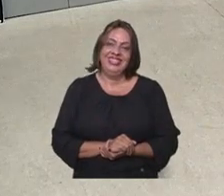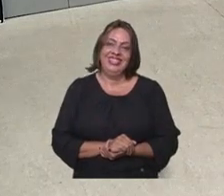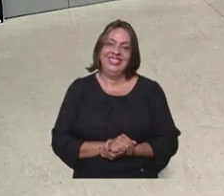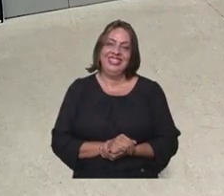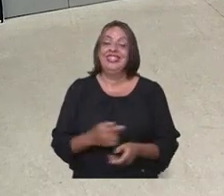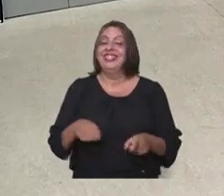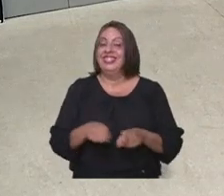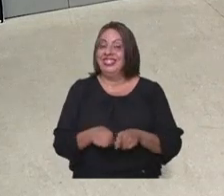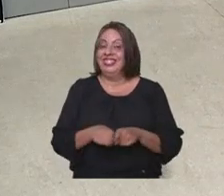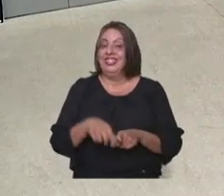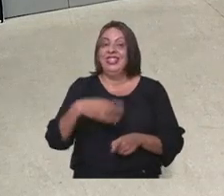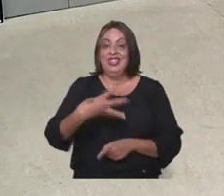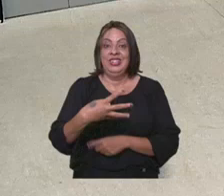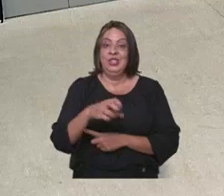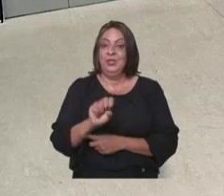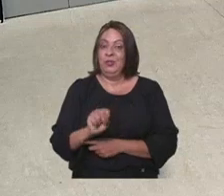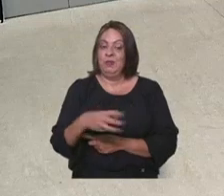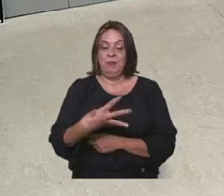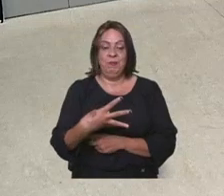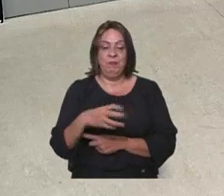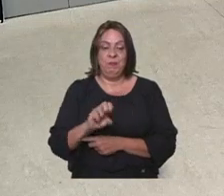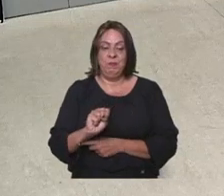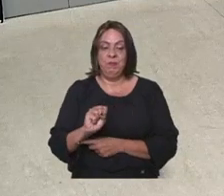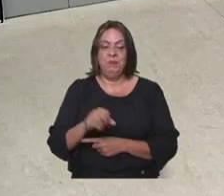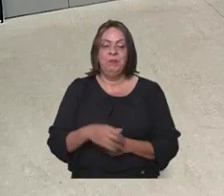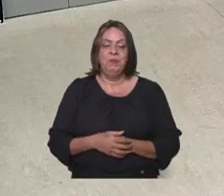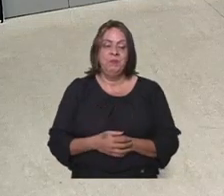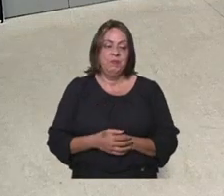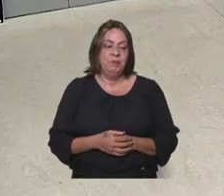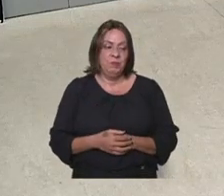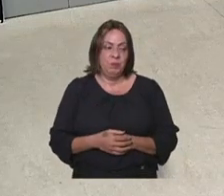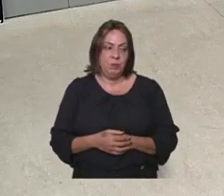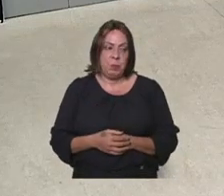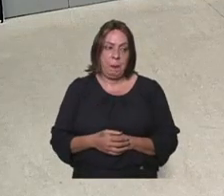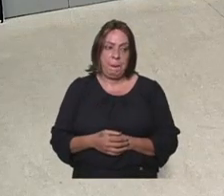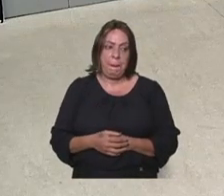14 e 48. 48.